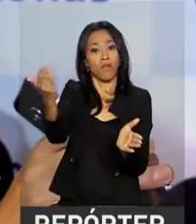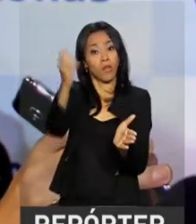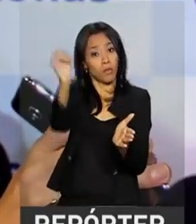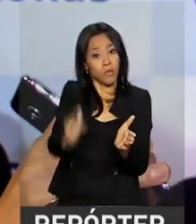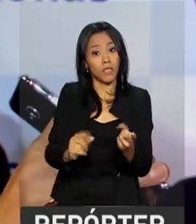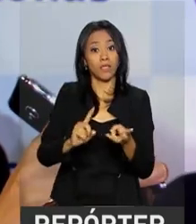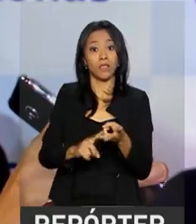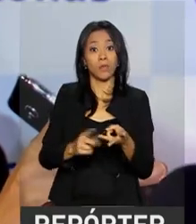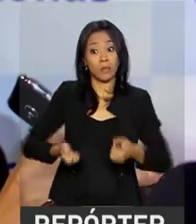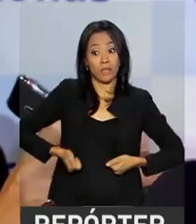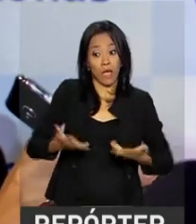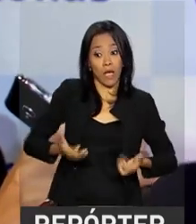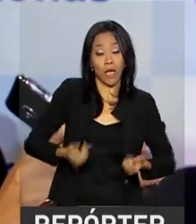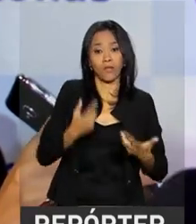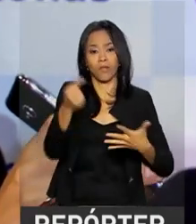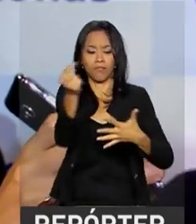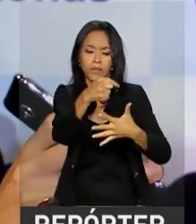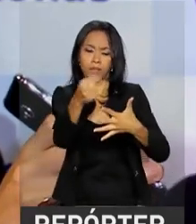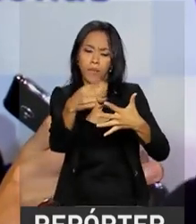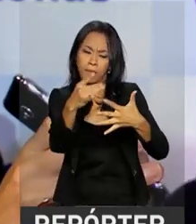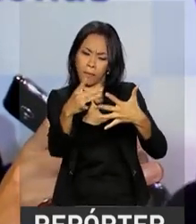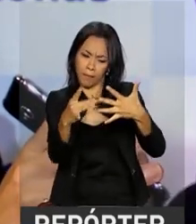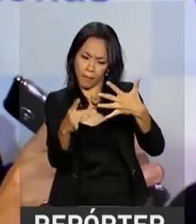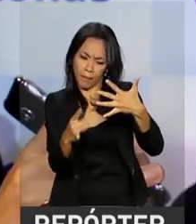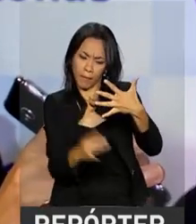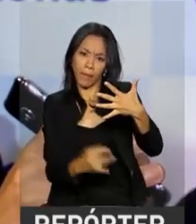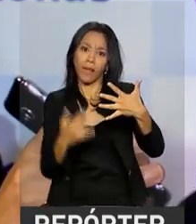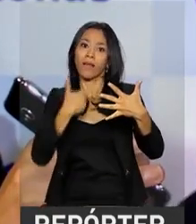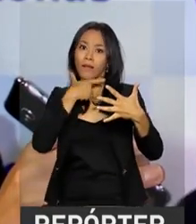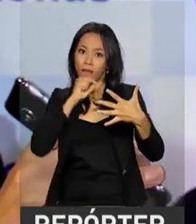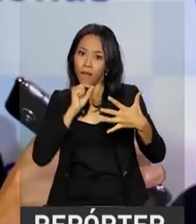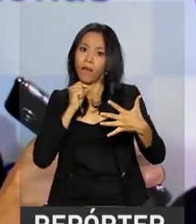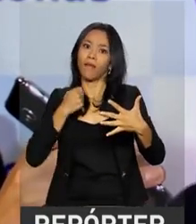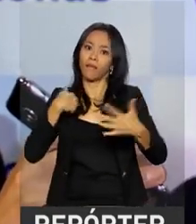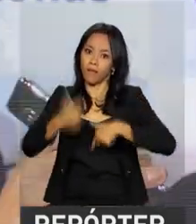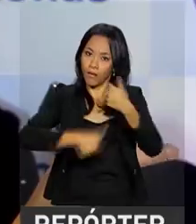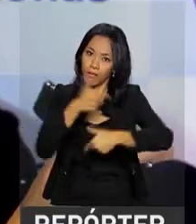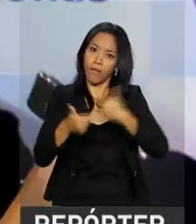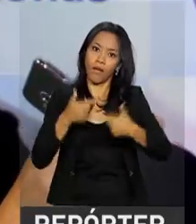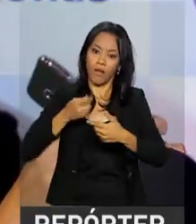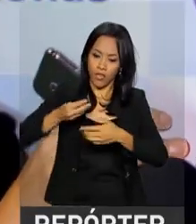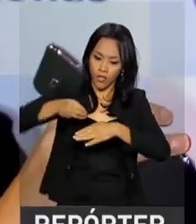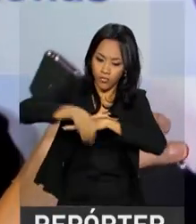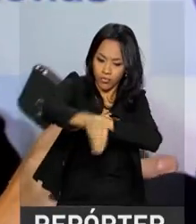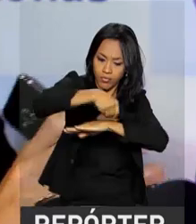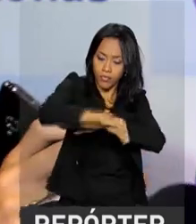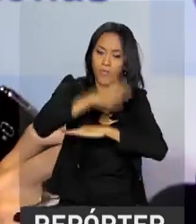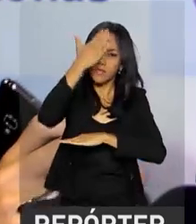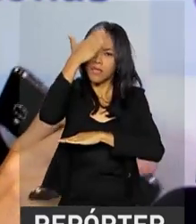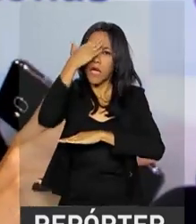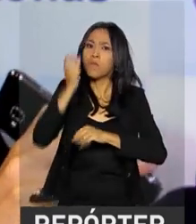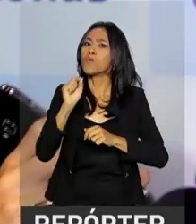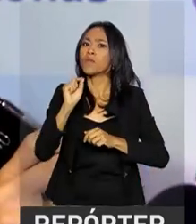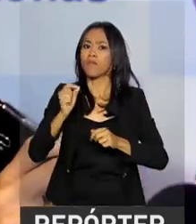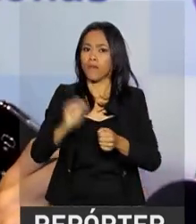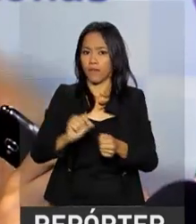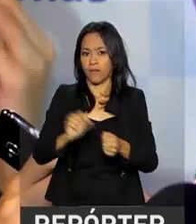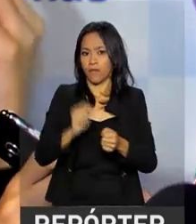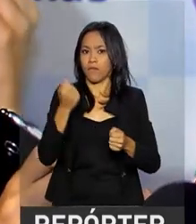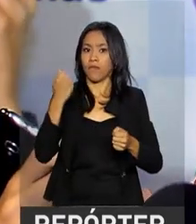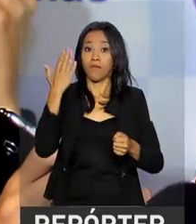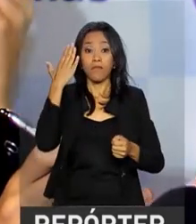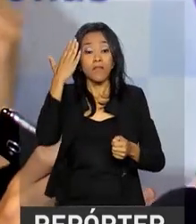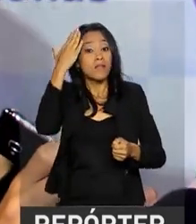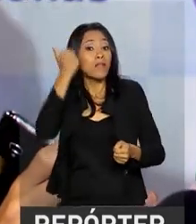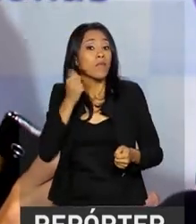custos então produtor ele é sábio proto hoje é muito profissional estão neste momento o produtor está entendendo